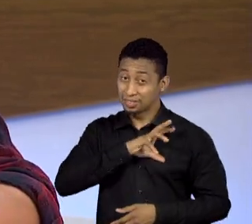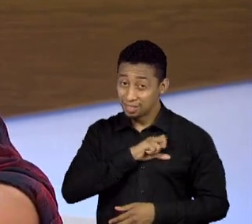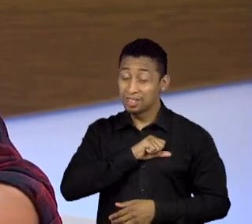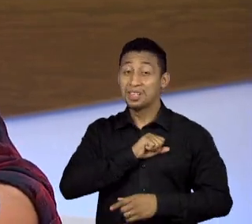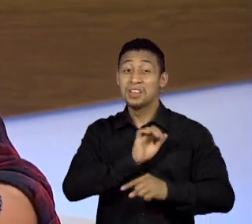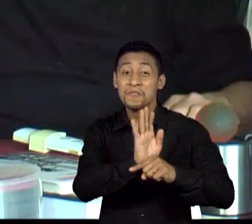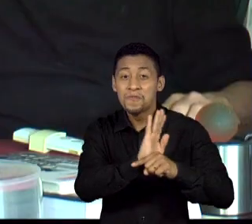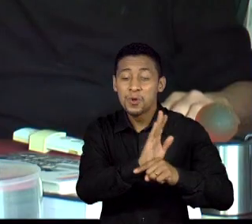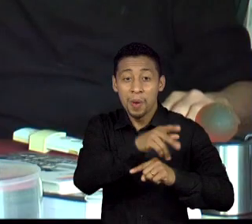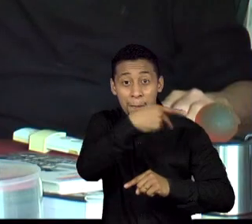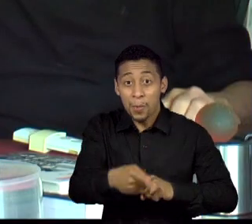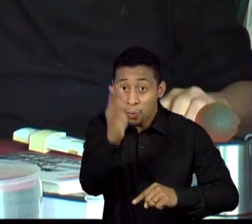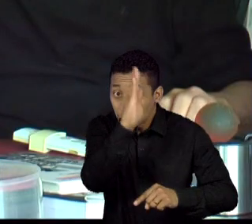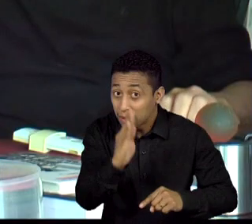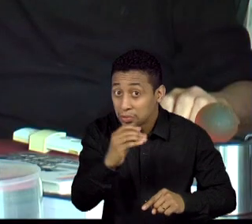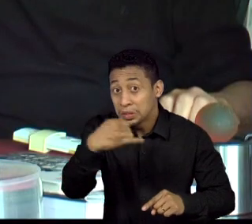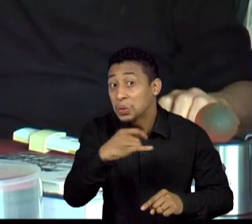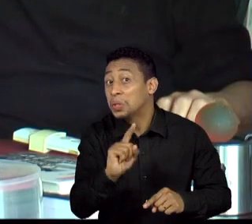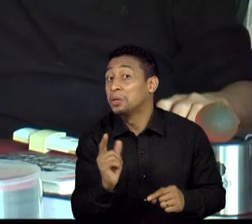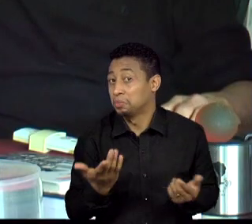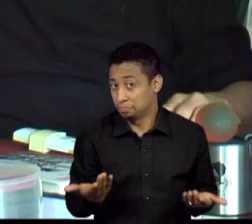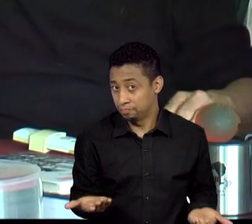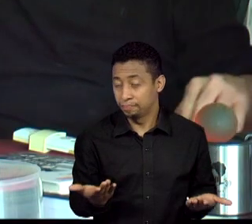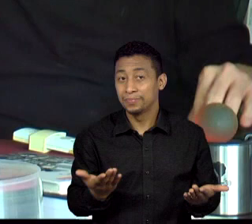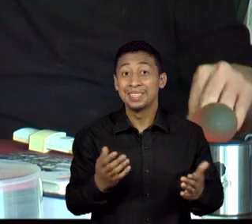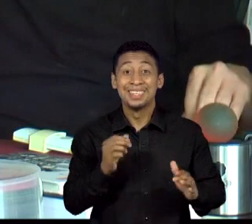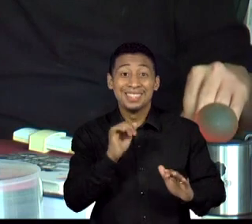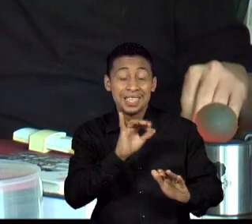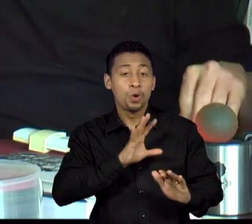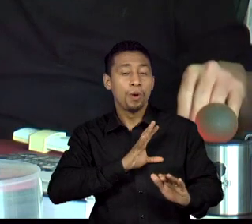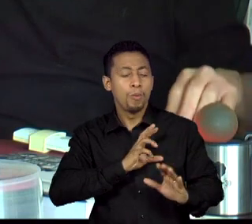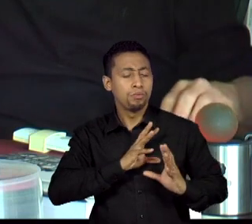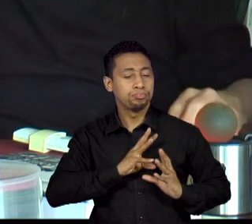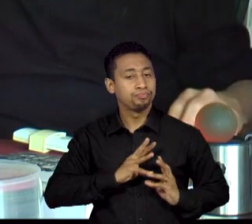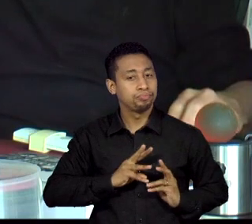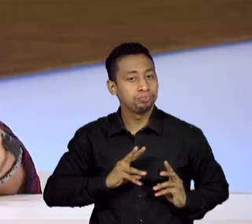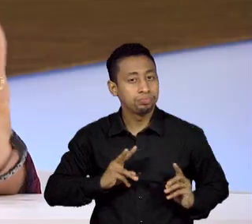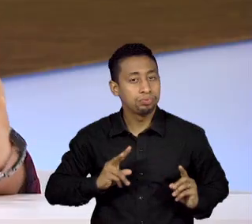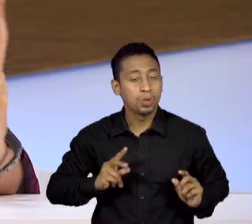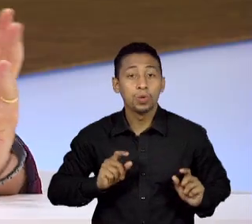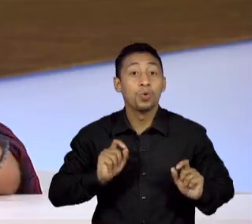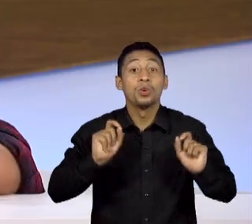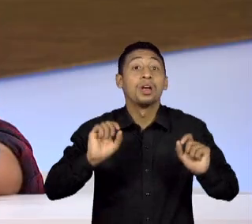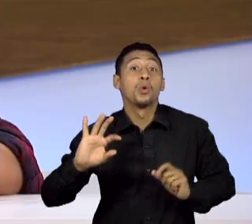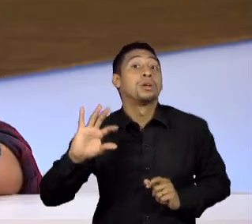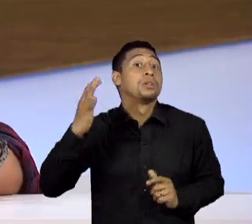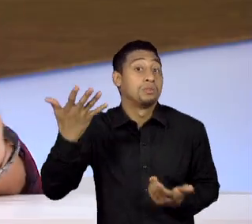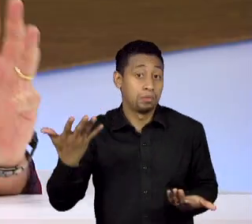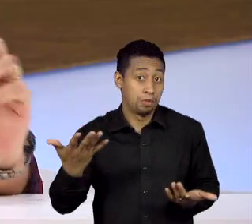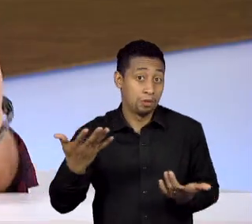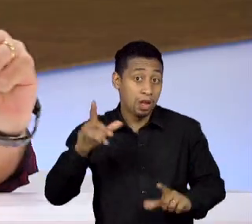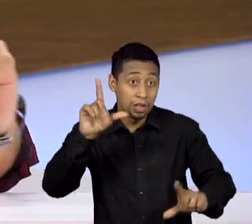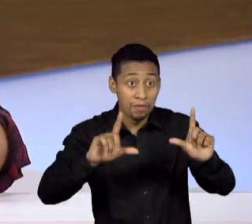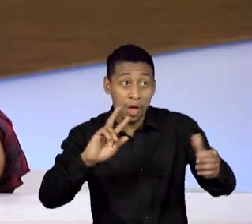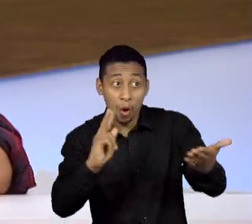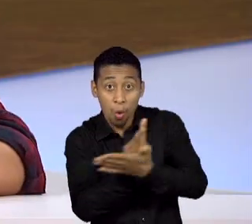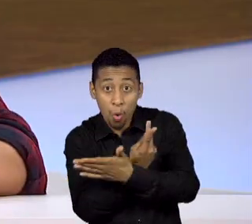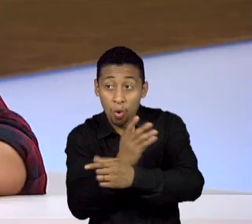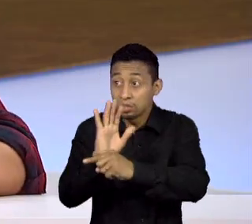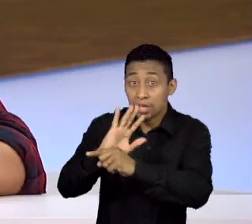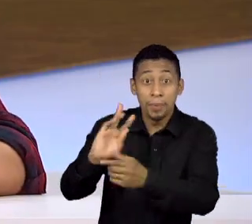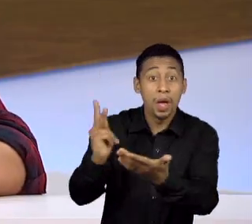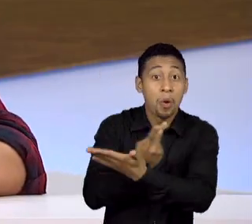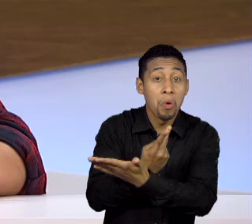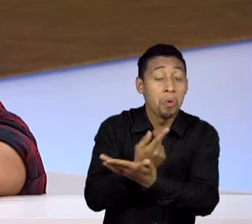Brasil. E caso esse amor tenha se rompido, onde que foi que a TV, que o cinema pisou na bola e desconectou